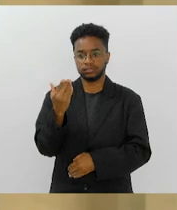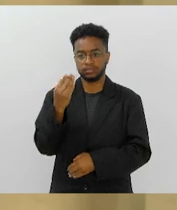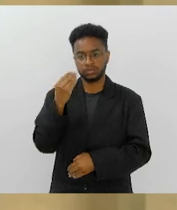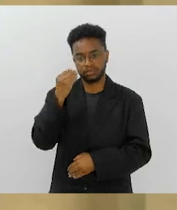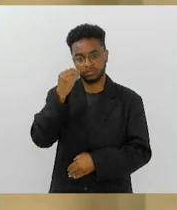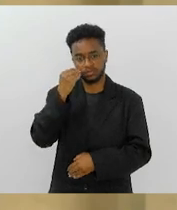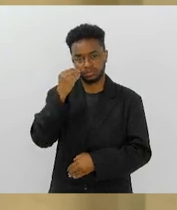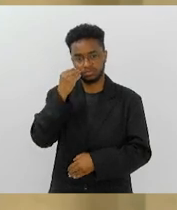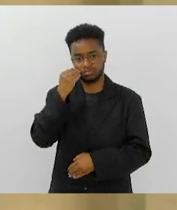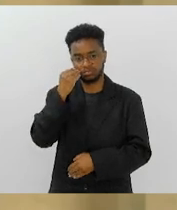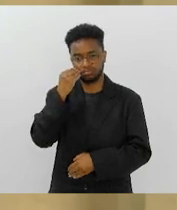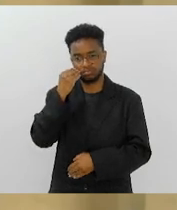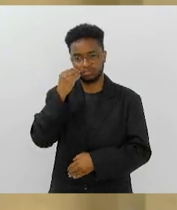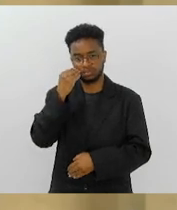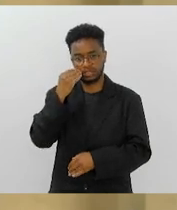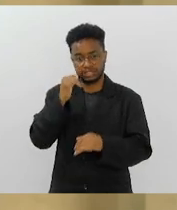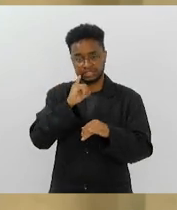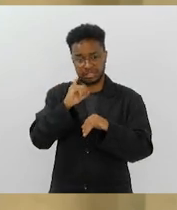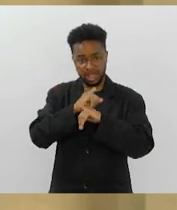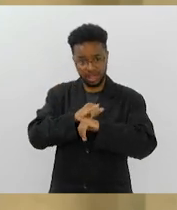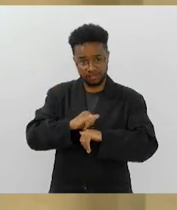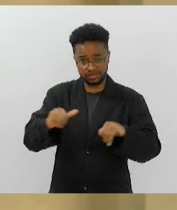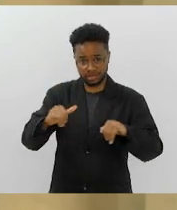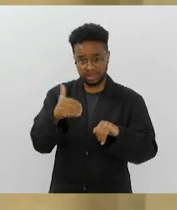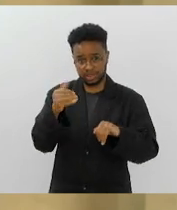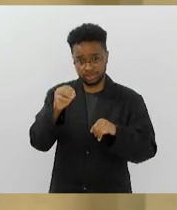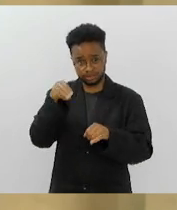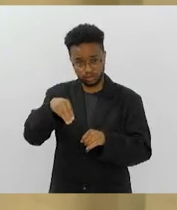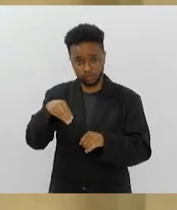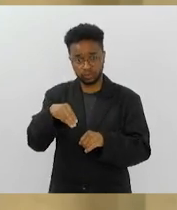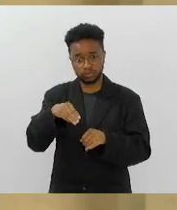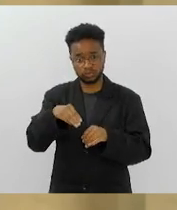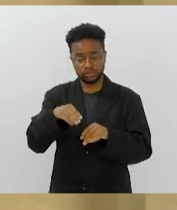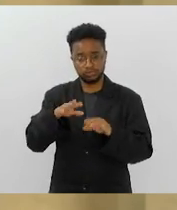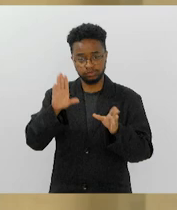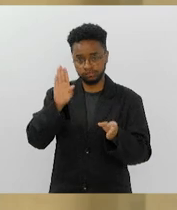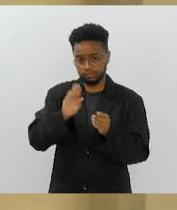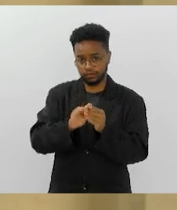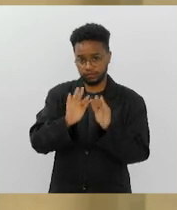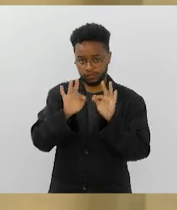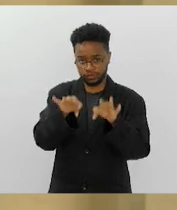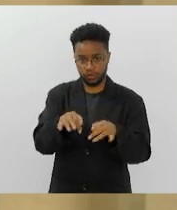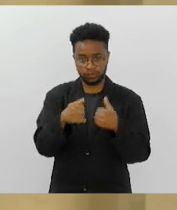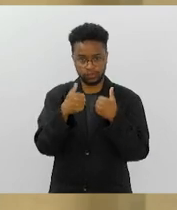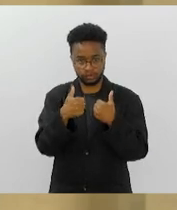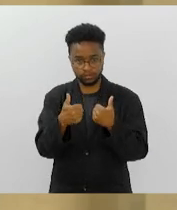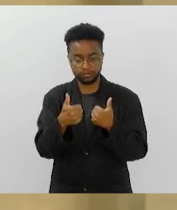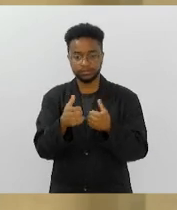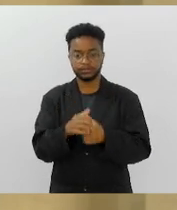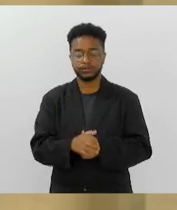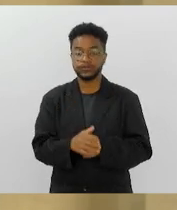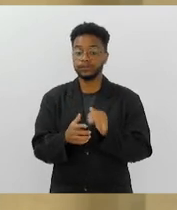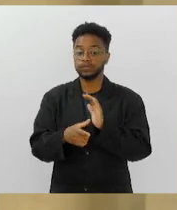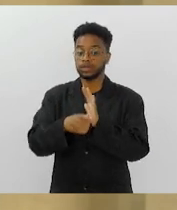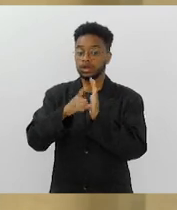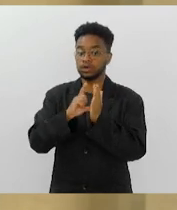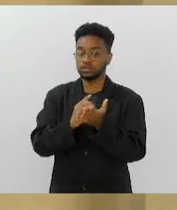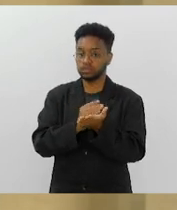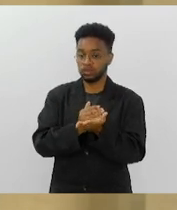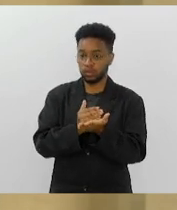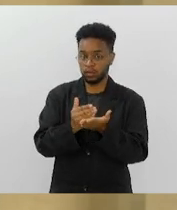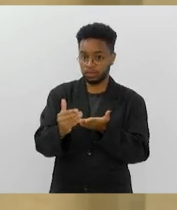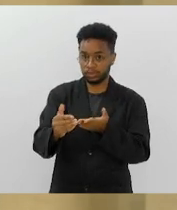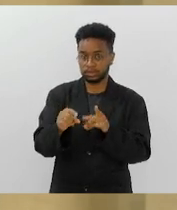logo depois de avisado dos 10 minutos, que a gente se encaminhe para o final, tá bom? Antes de nós iniciarmos e da gente